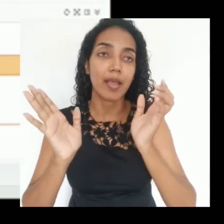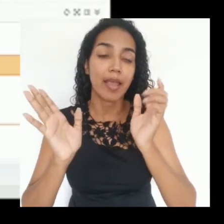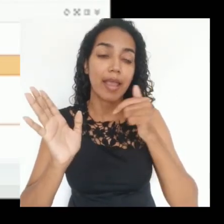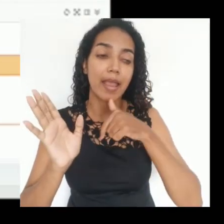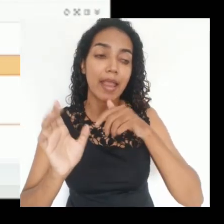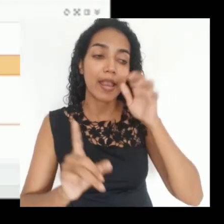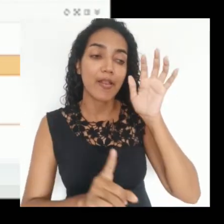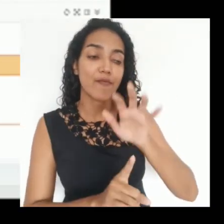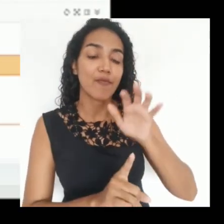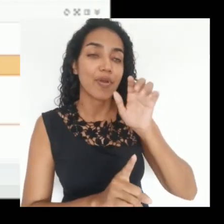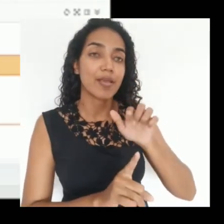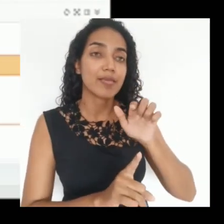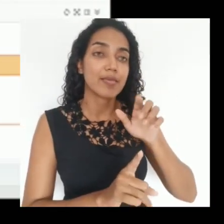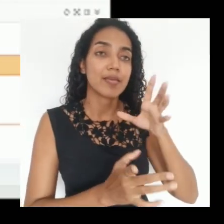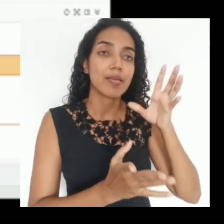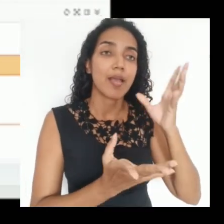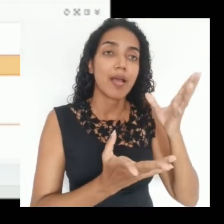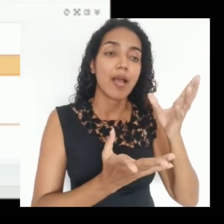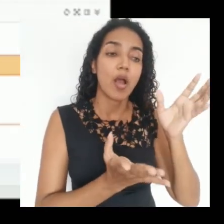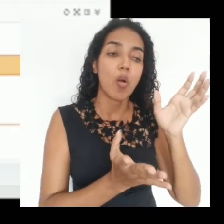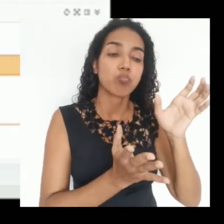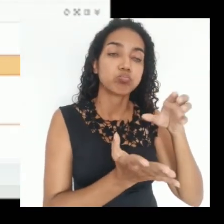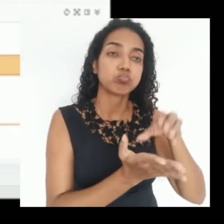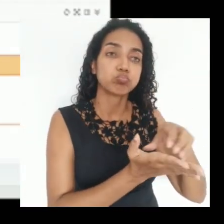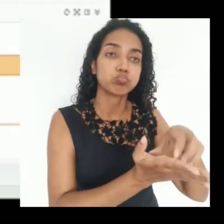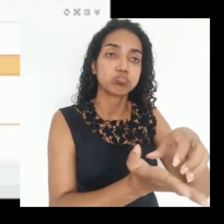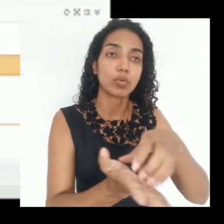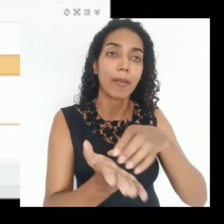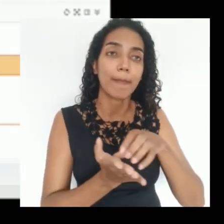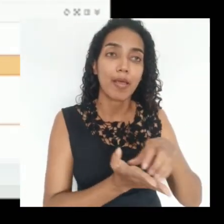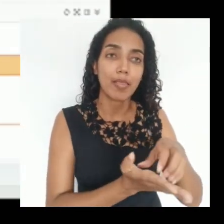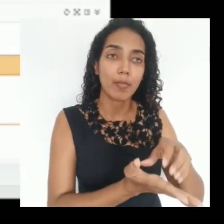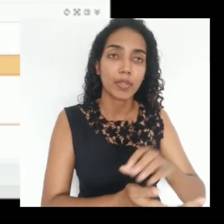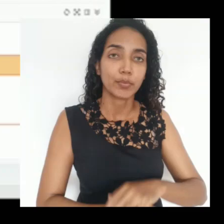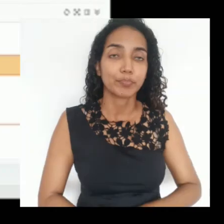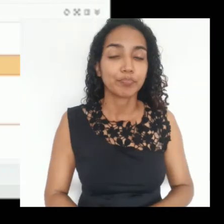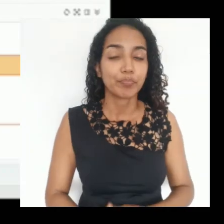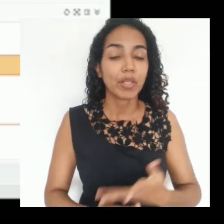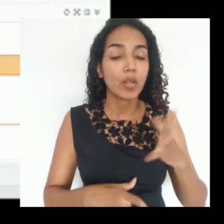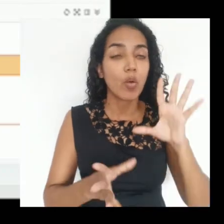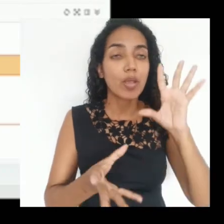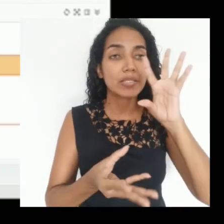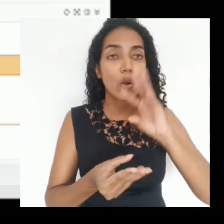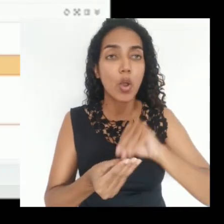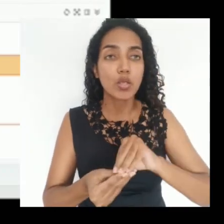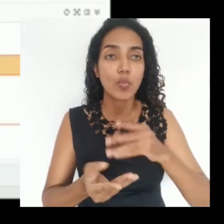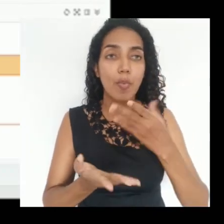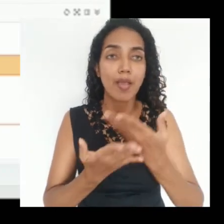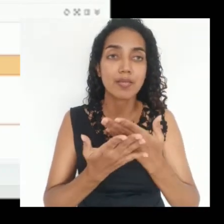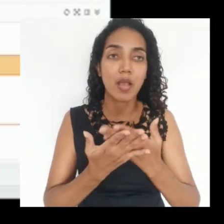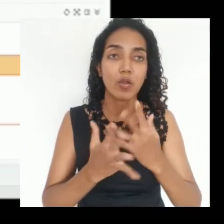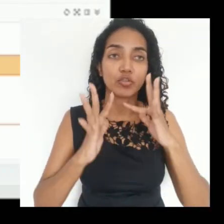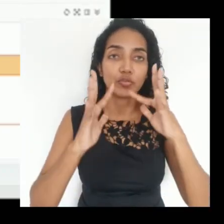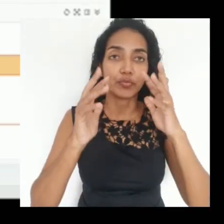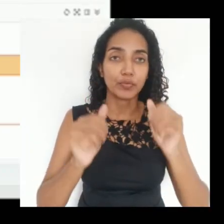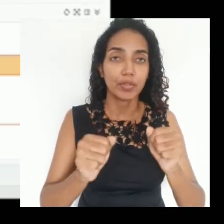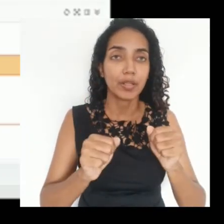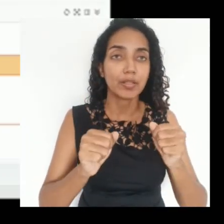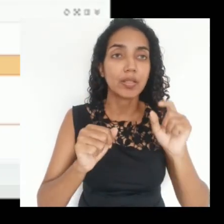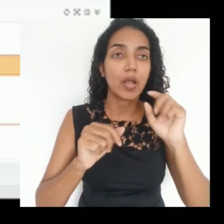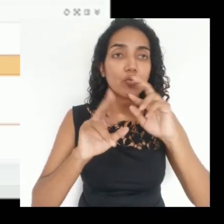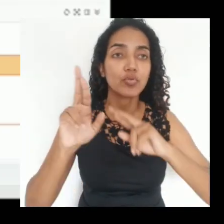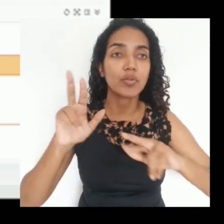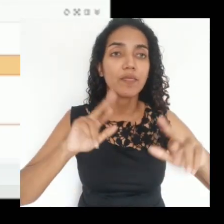É basicamente isso. A gente com essa aula fecha os principais tipos de associações. Faltando só a gente ver